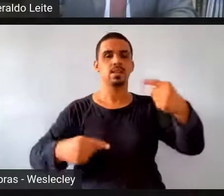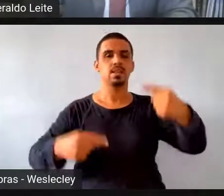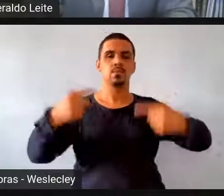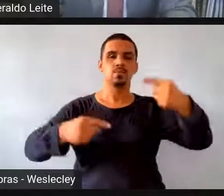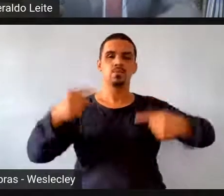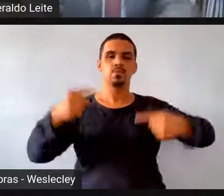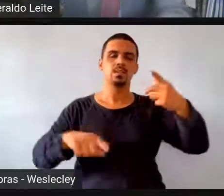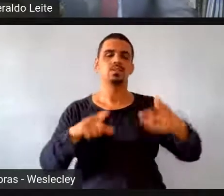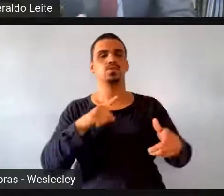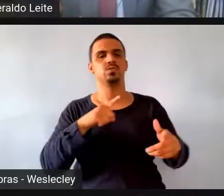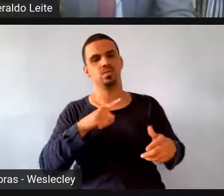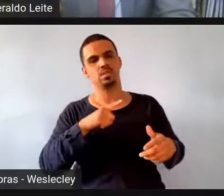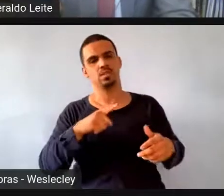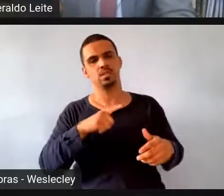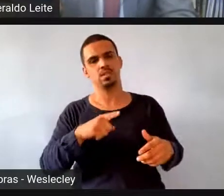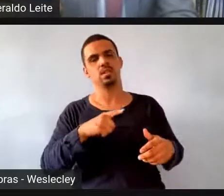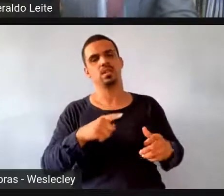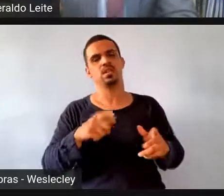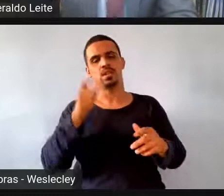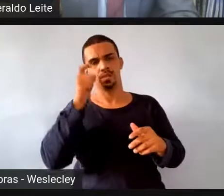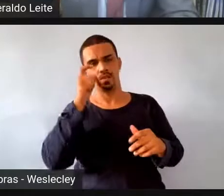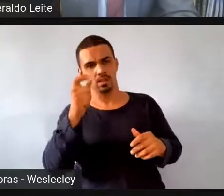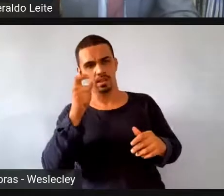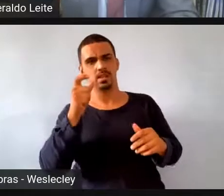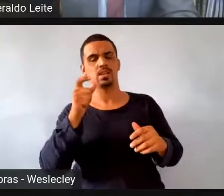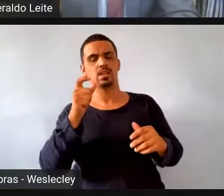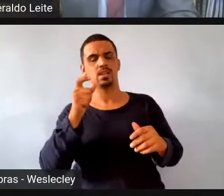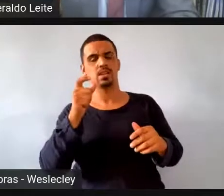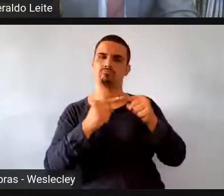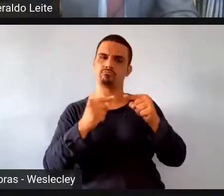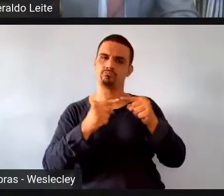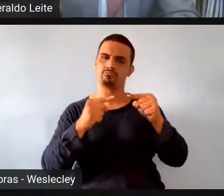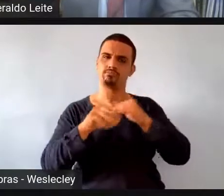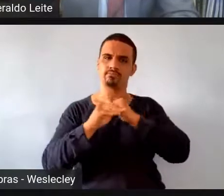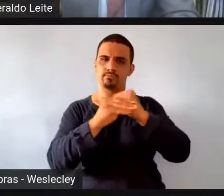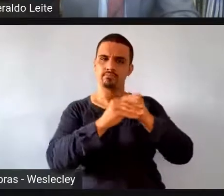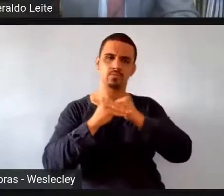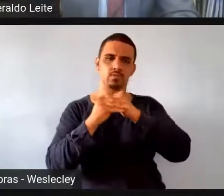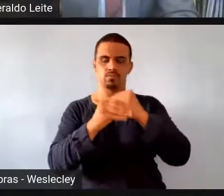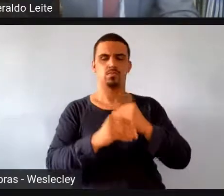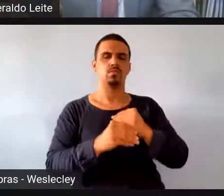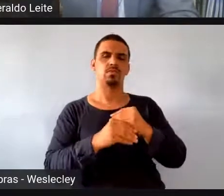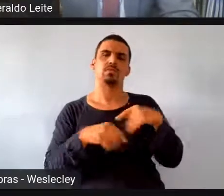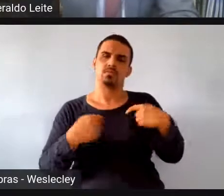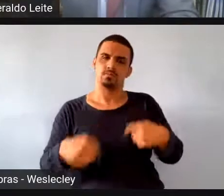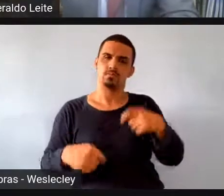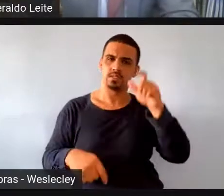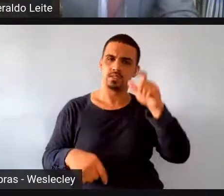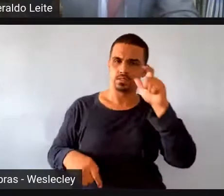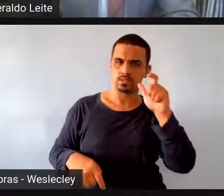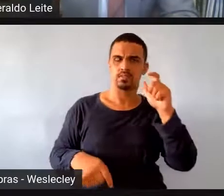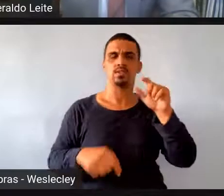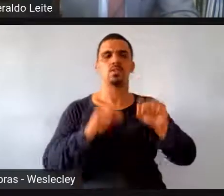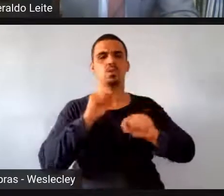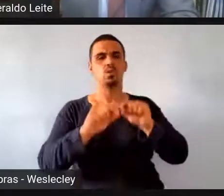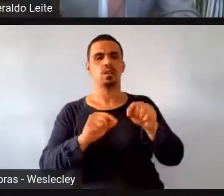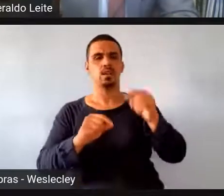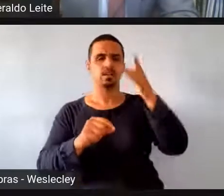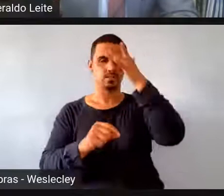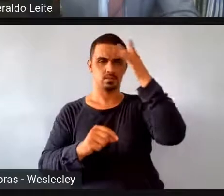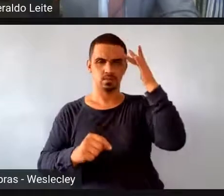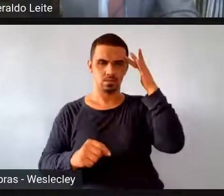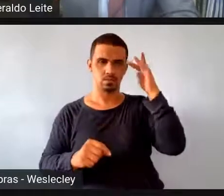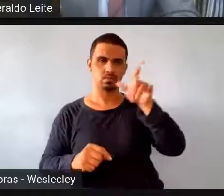equânime vários interesses. É preciso olhar com atenção o fato de que vem dinheiro, e ele precisa arrecadar dinheiro para ter e entender